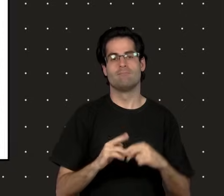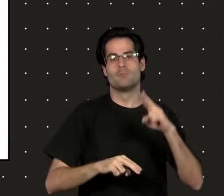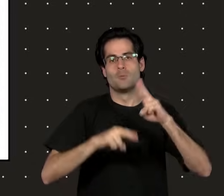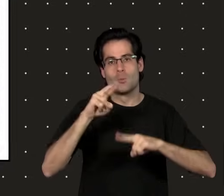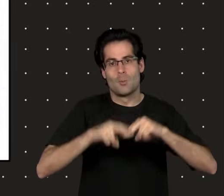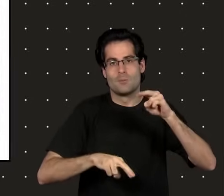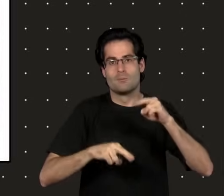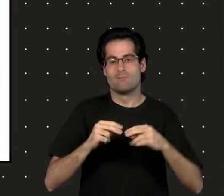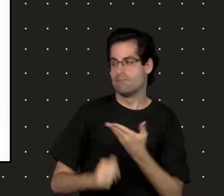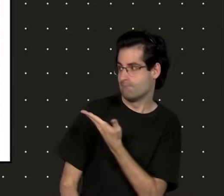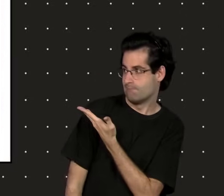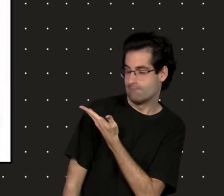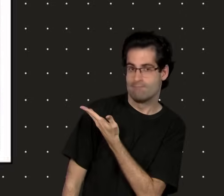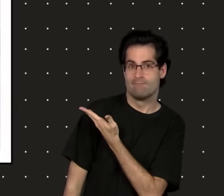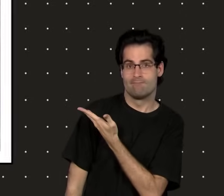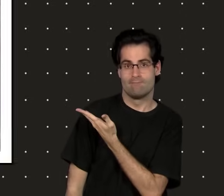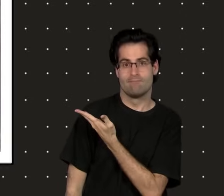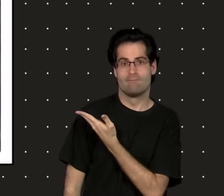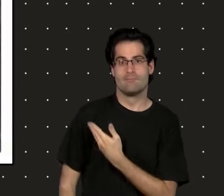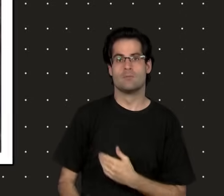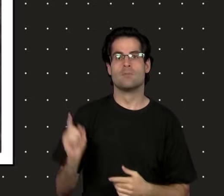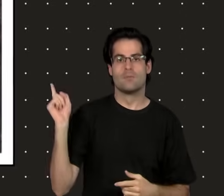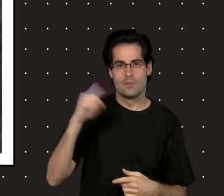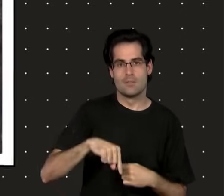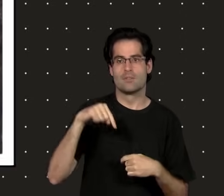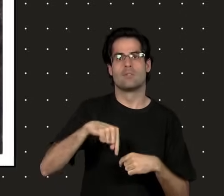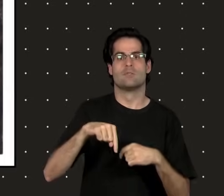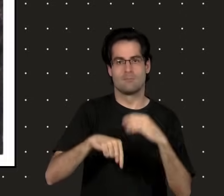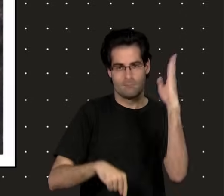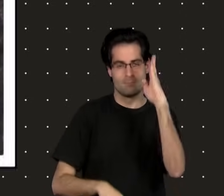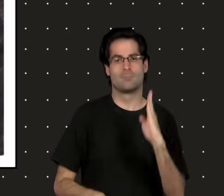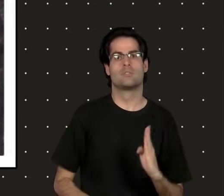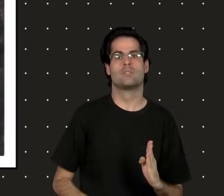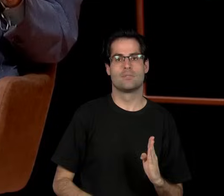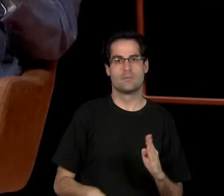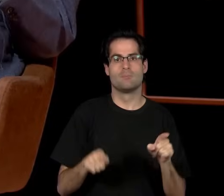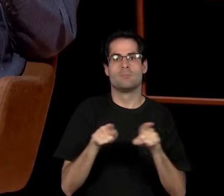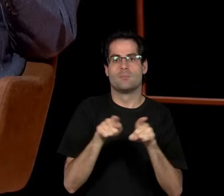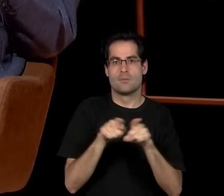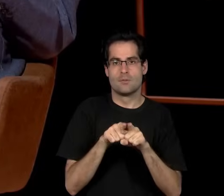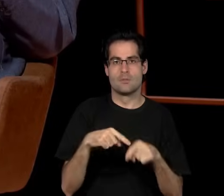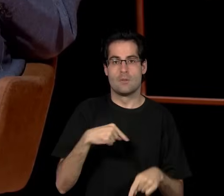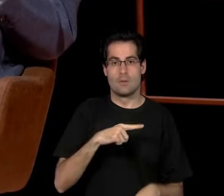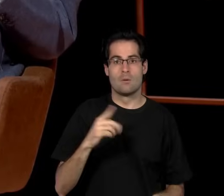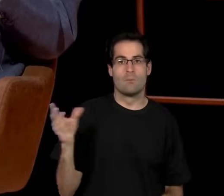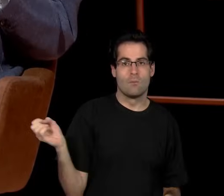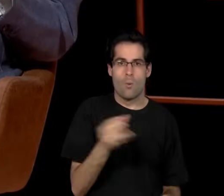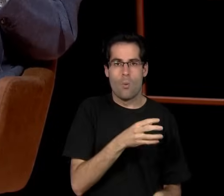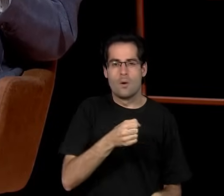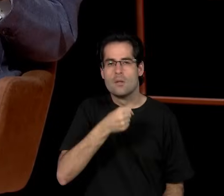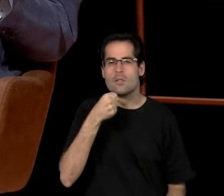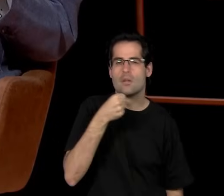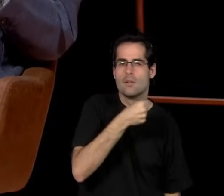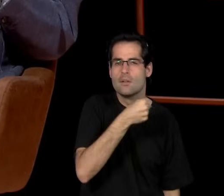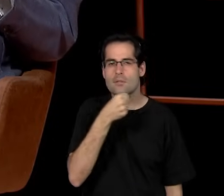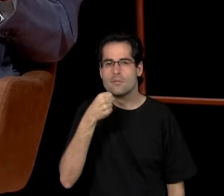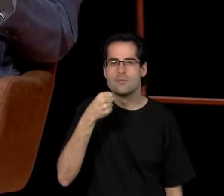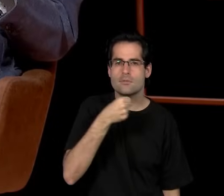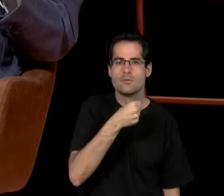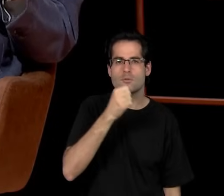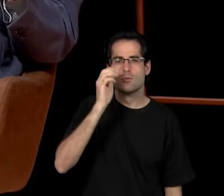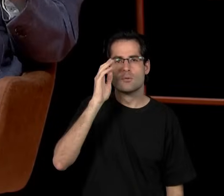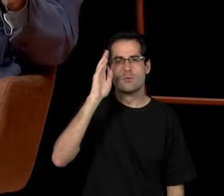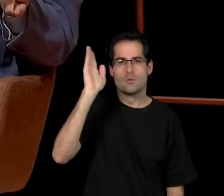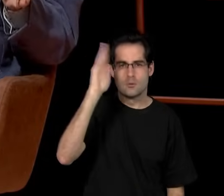novo. Vou fazer um show com os novos cantores de Ray Conniff. Eu tinha uma relação com o Ray Conniff muito grande,